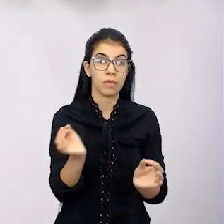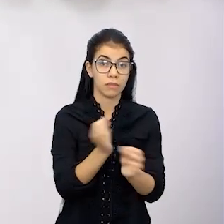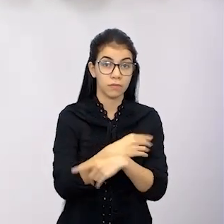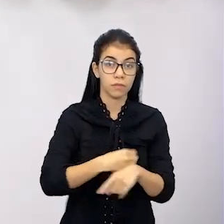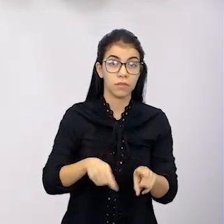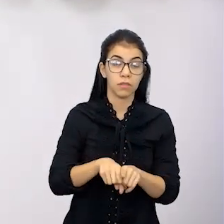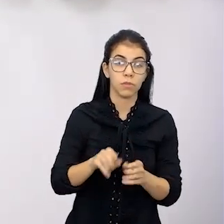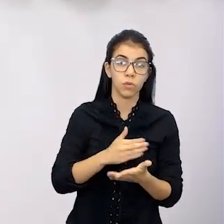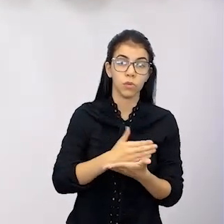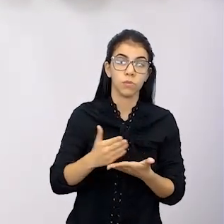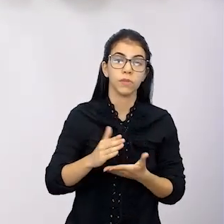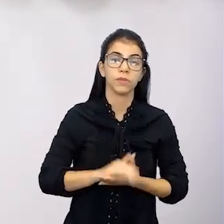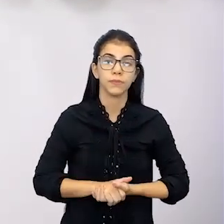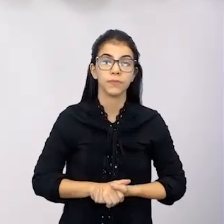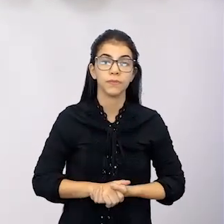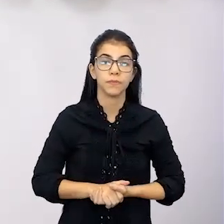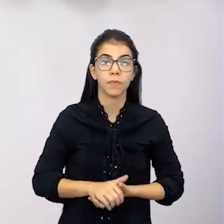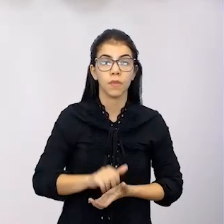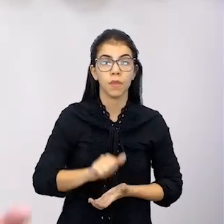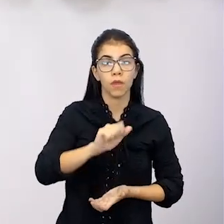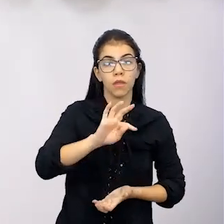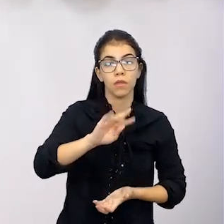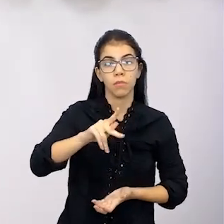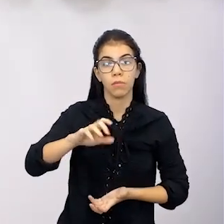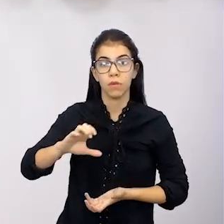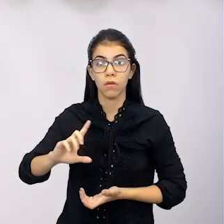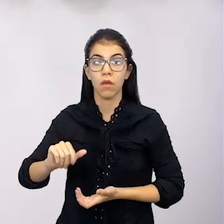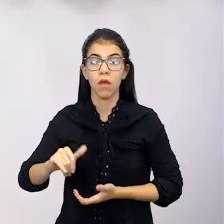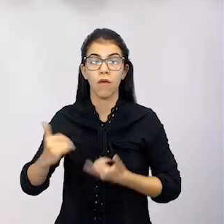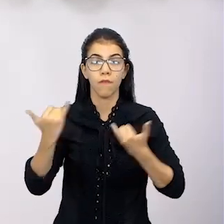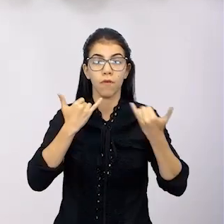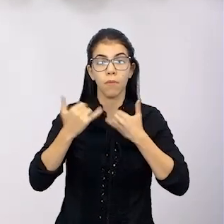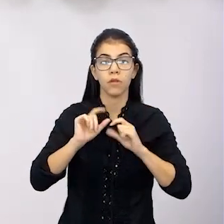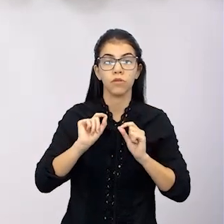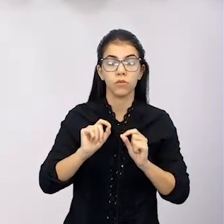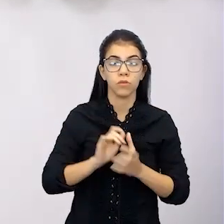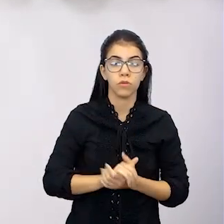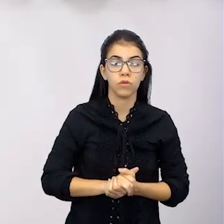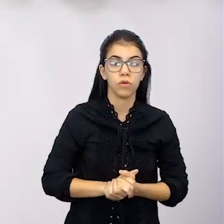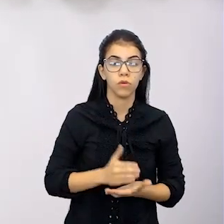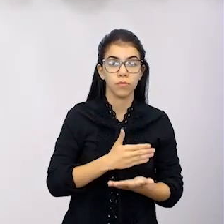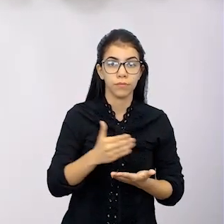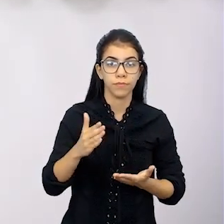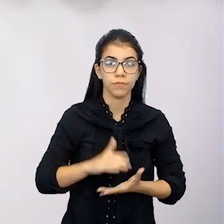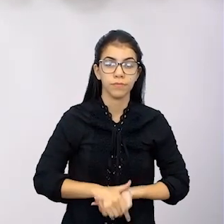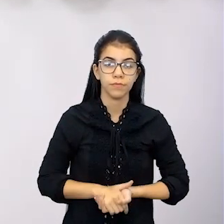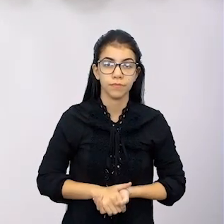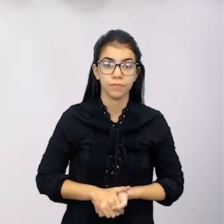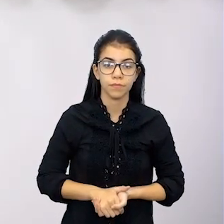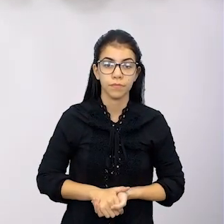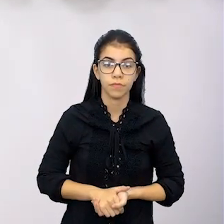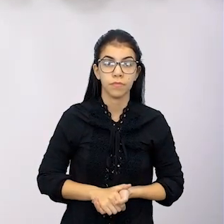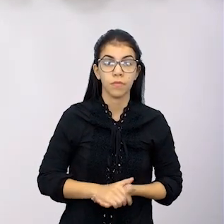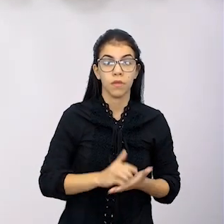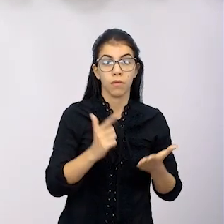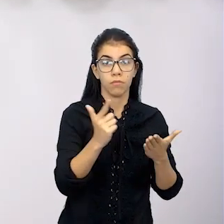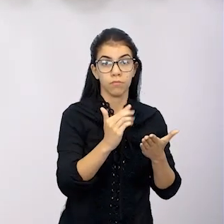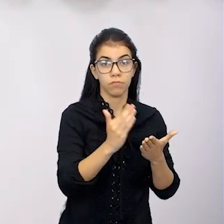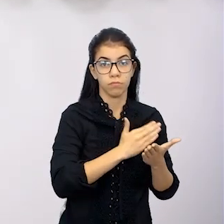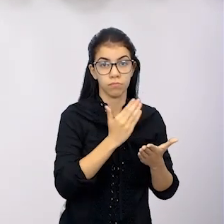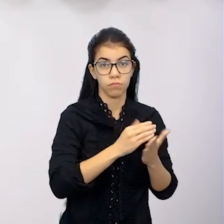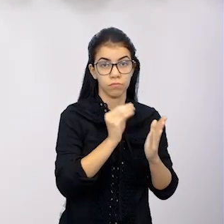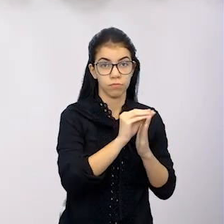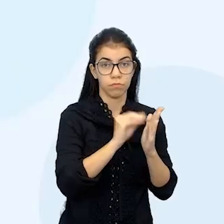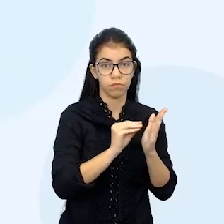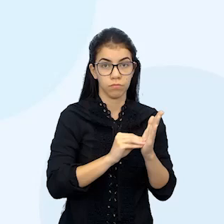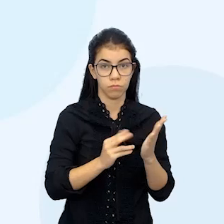o início dessa TPC, desse momento formativo, e vamos dar uma continuidade agora, né? Diário de bordo.